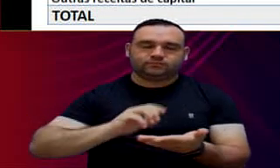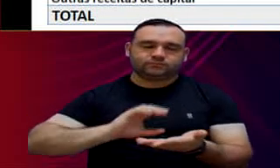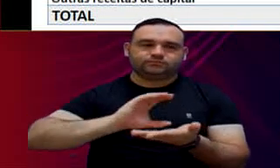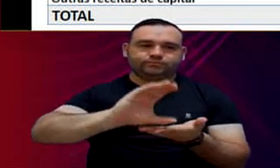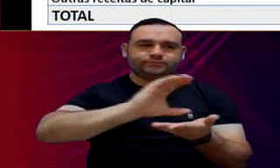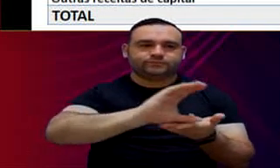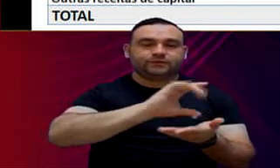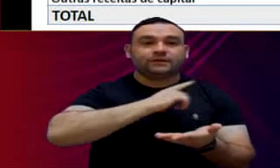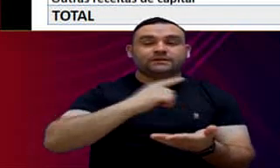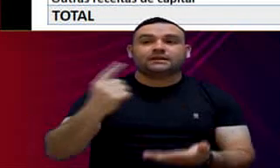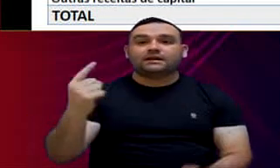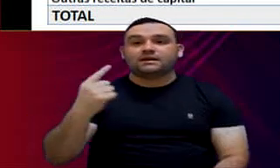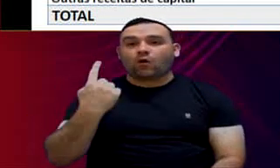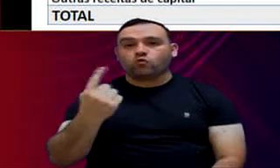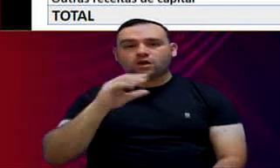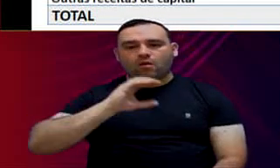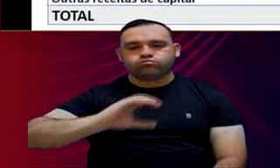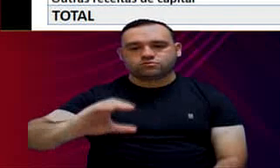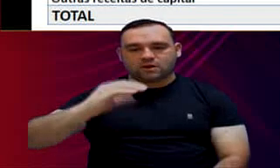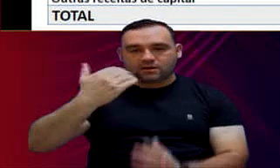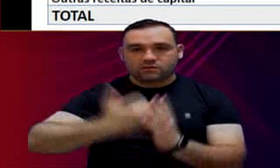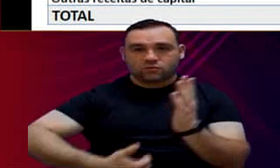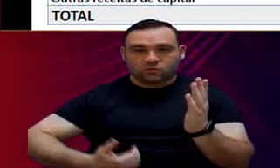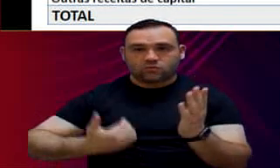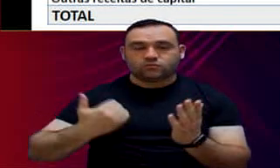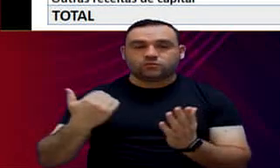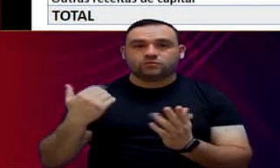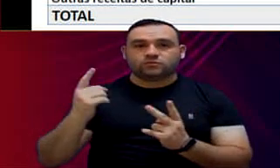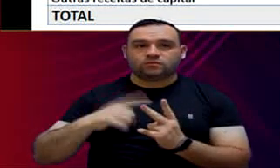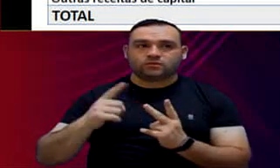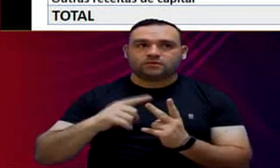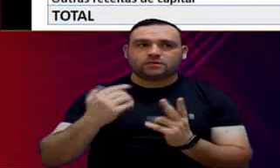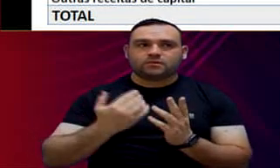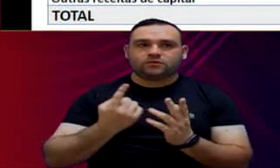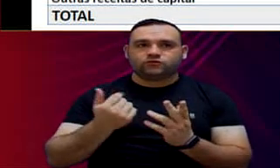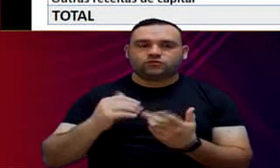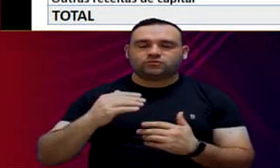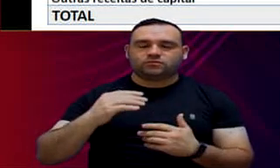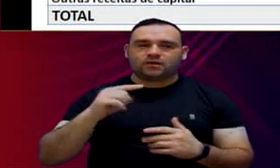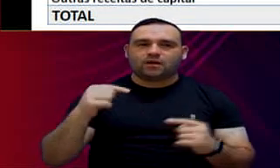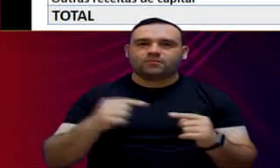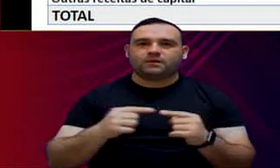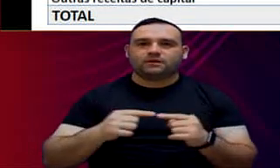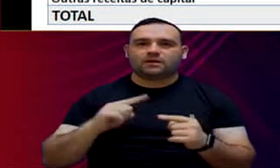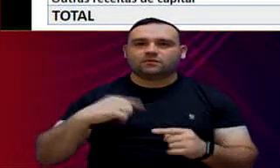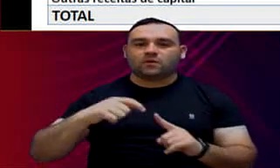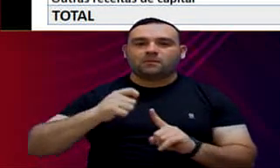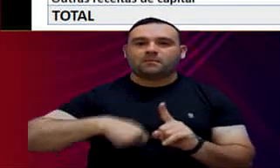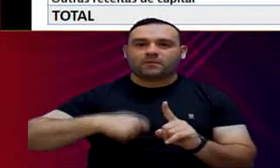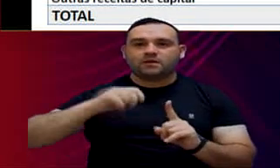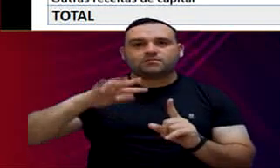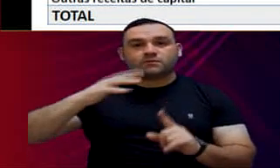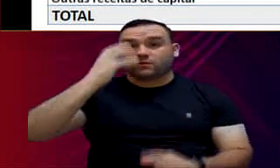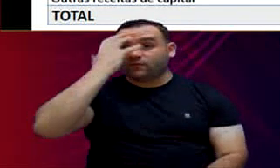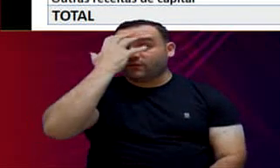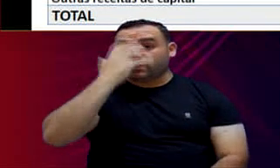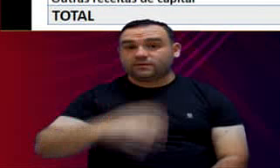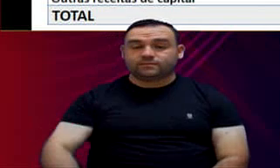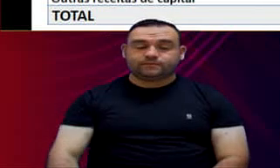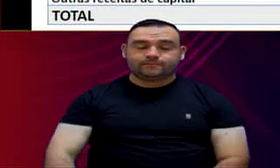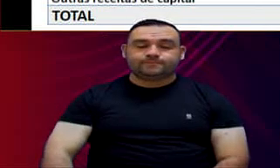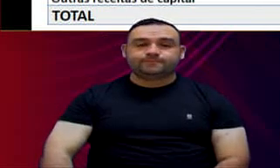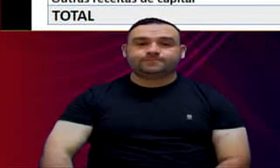tem a parcela única né com desconto que boa parte de recurso Ele entra para nós no mês de fevereiro